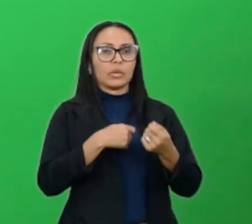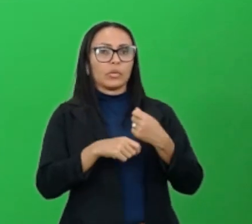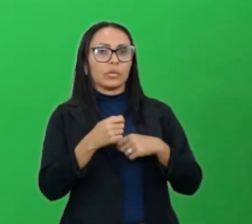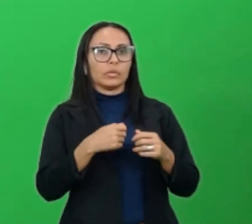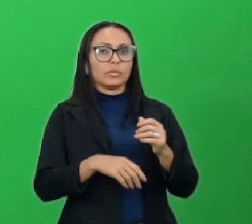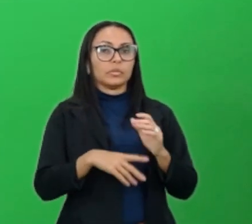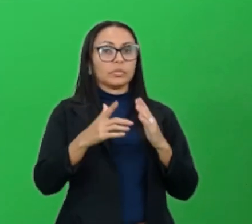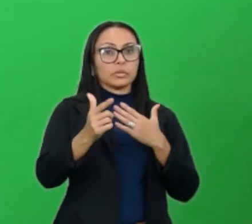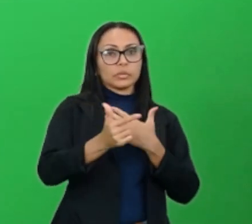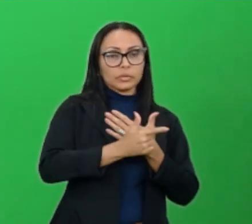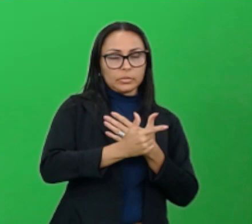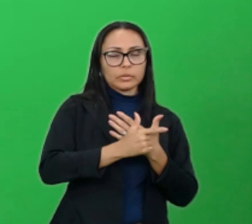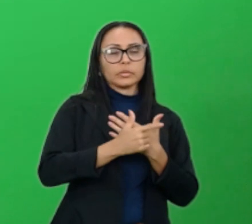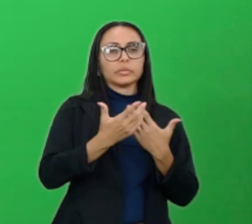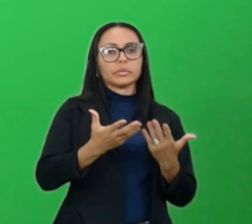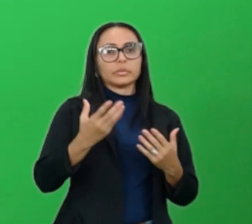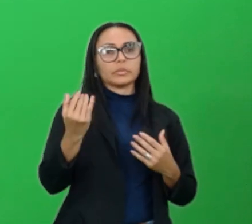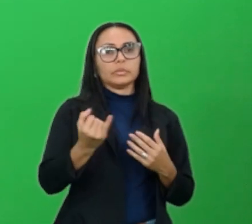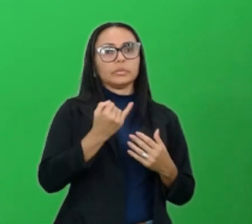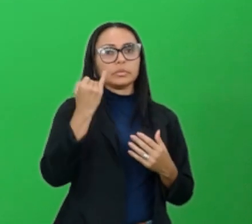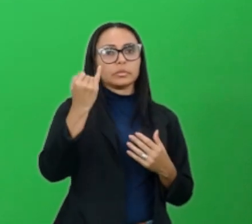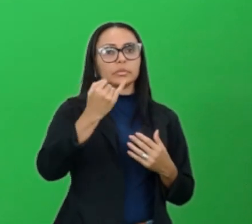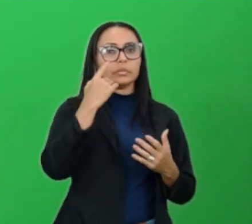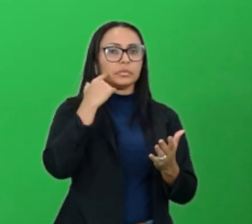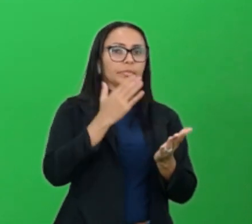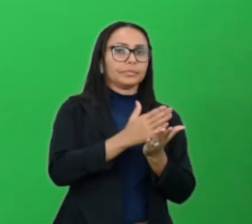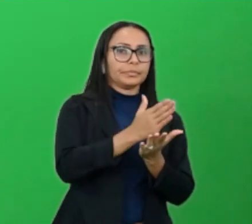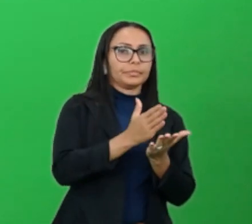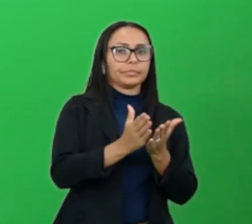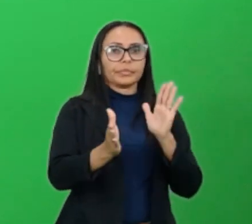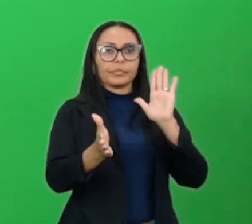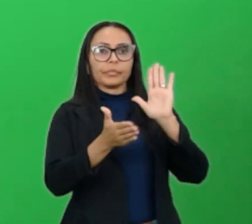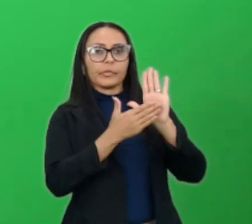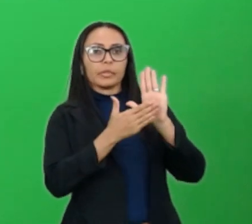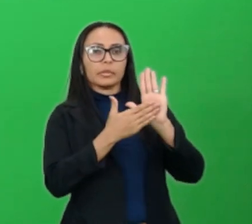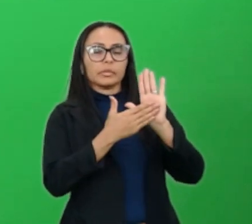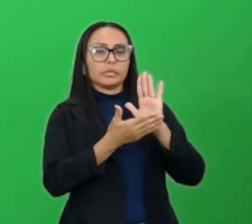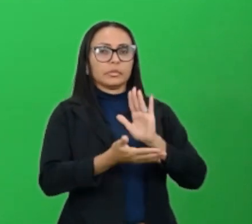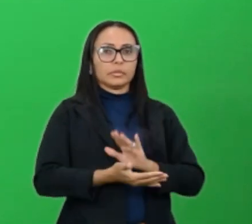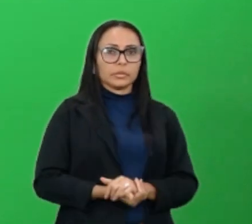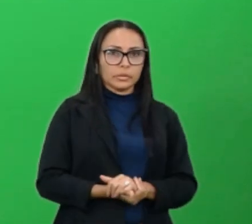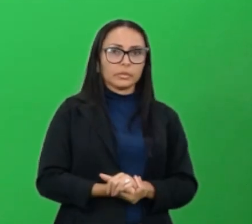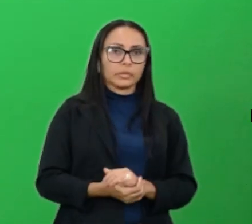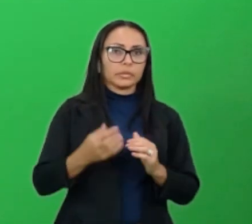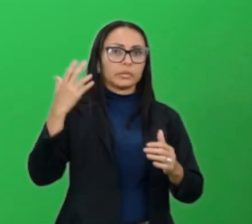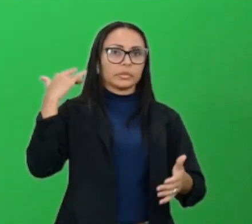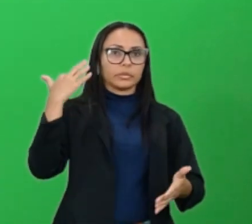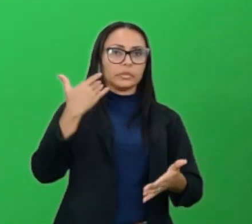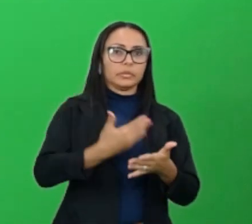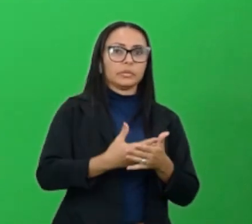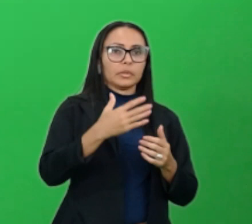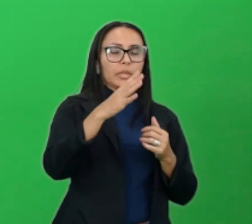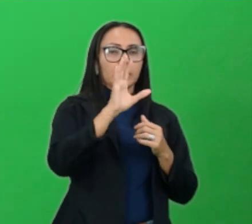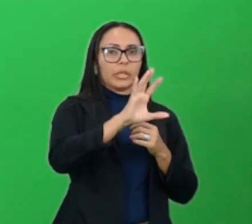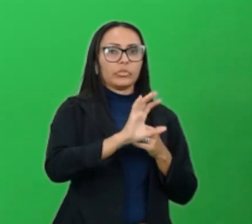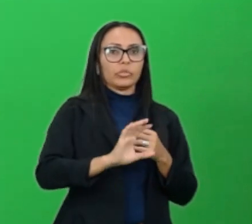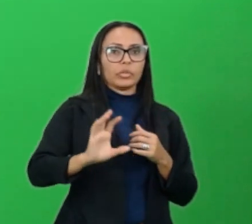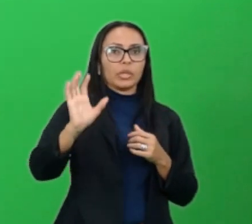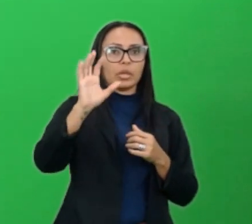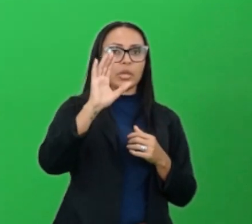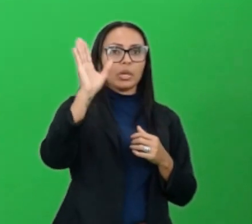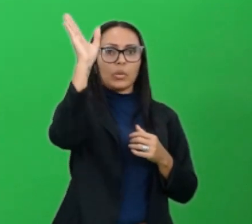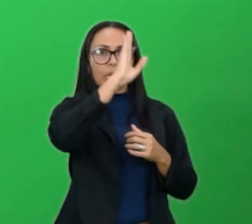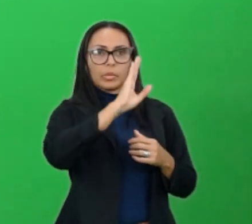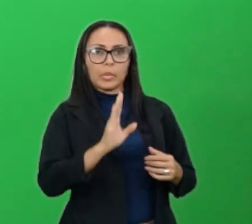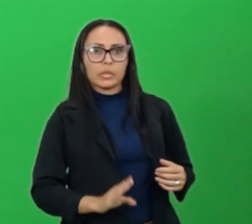interessante traçar o alcance da solução proposta. Então, o impacto é o quê? É regional, é nacional, é internacional?